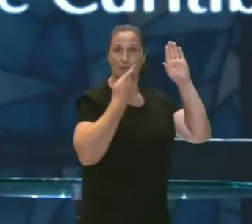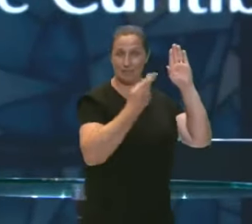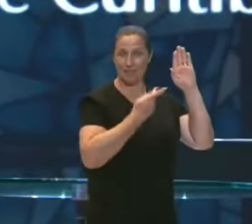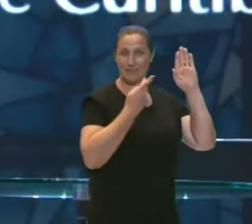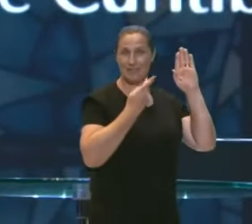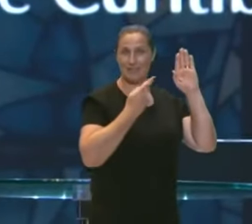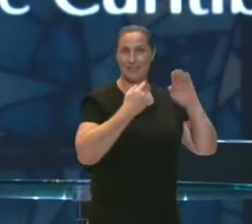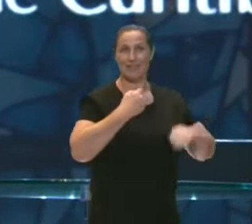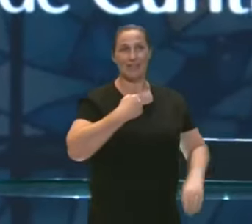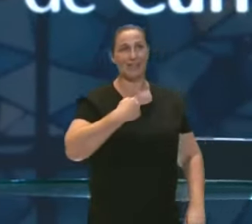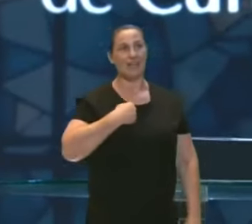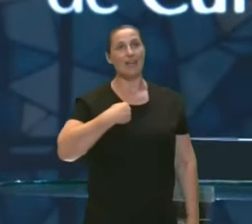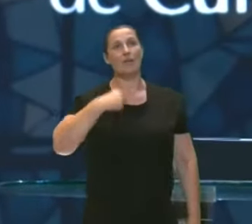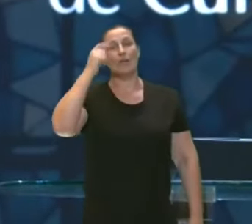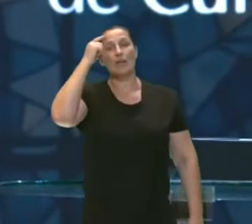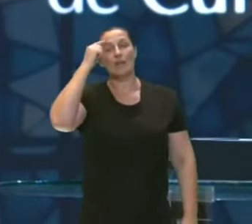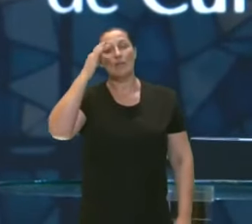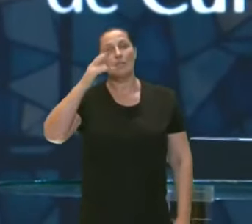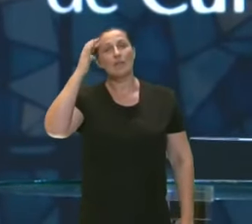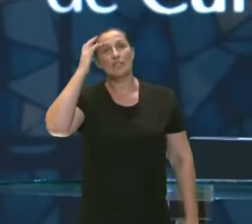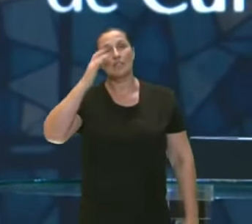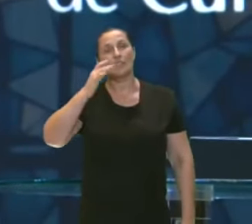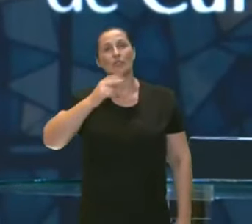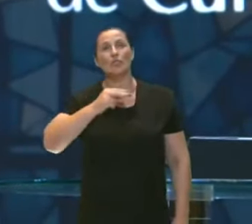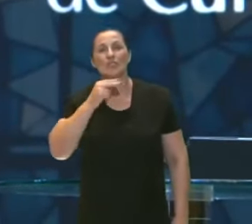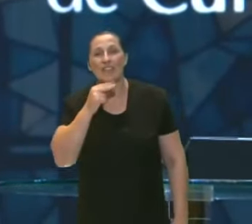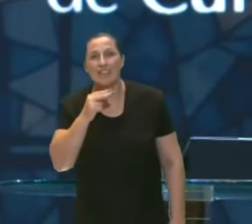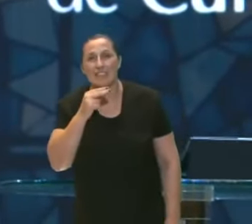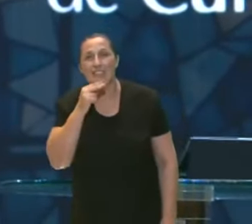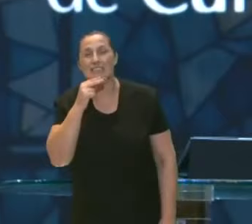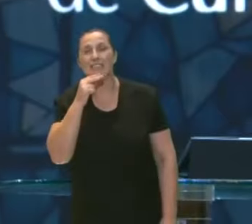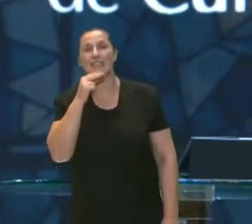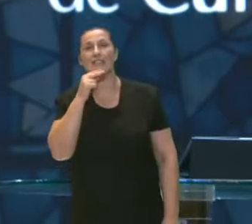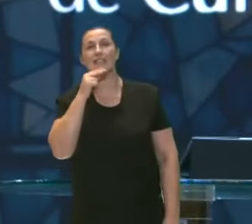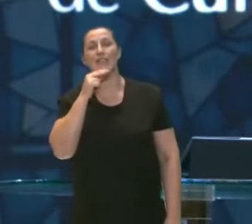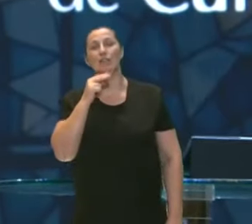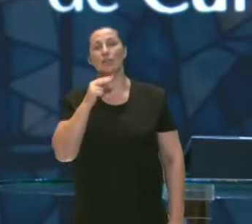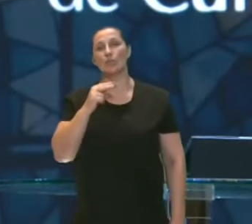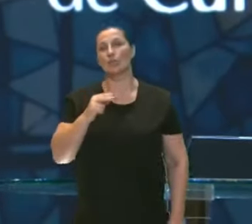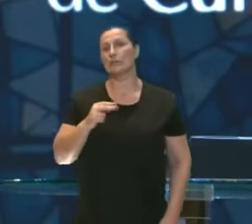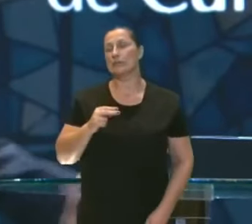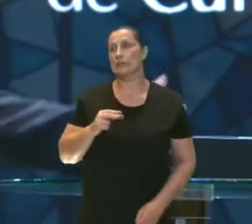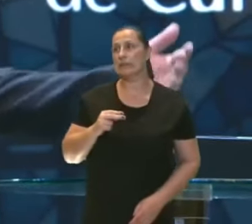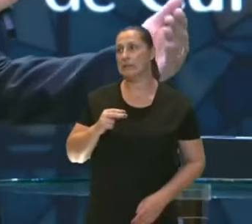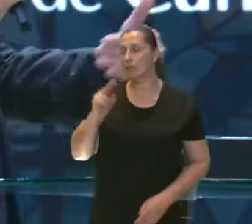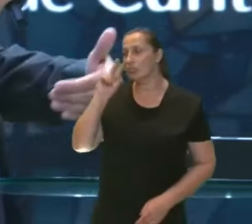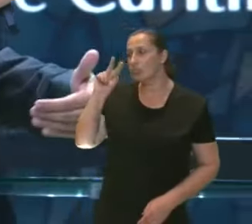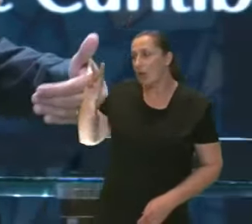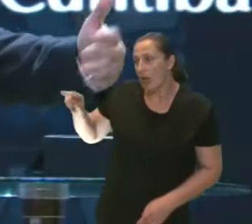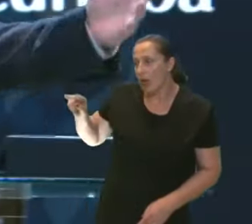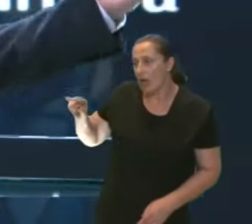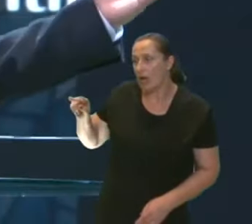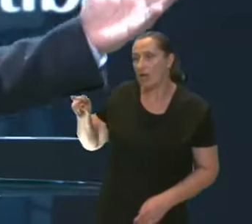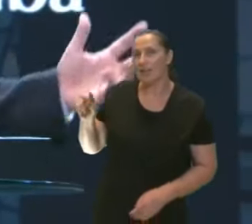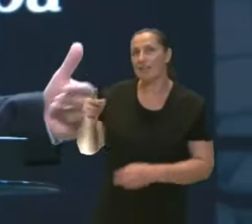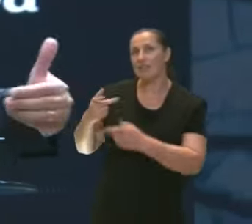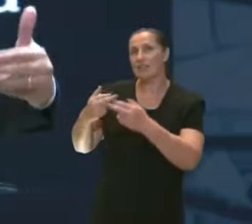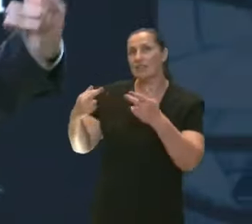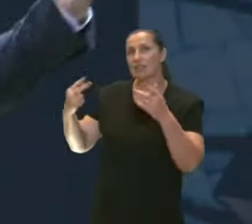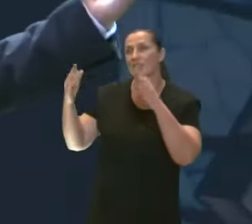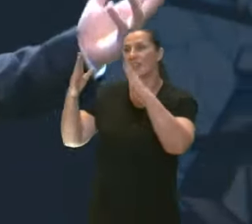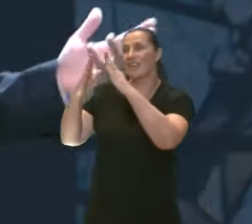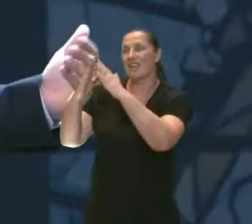os netinhos de José, os bisnetos, passeando com o pai, com a mãe, de repente olha lá, nas